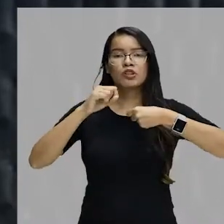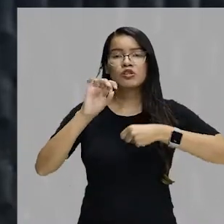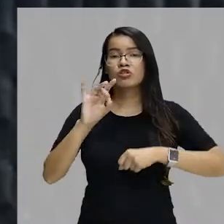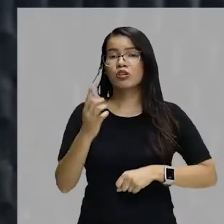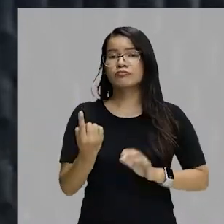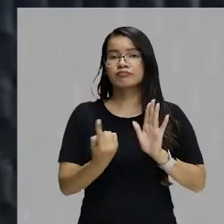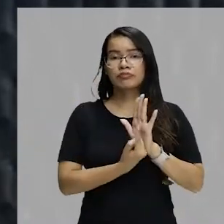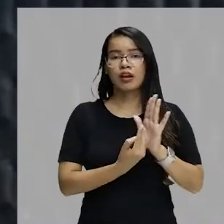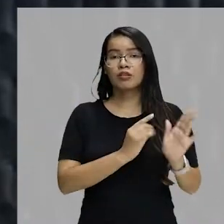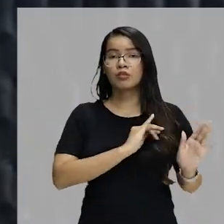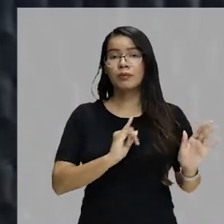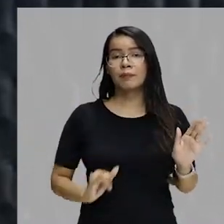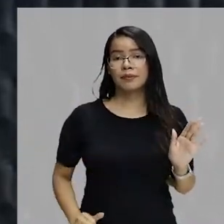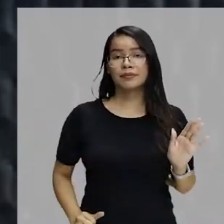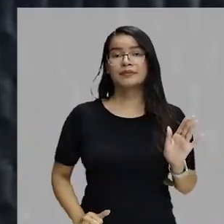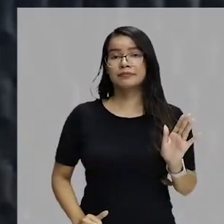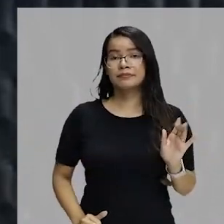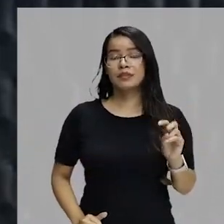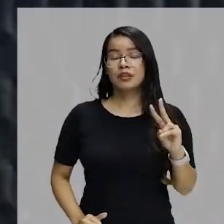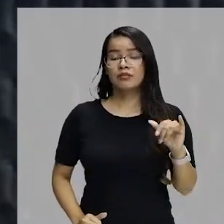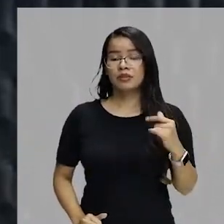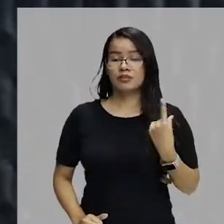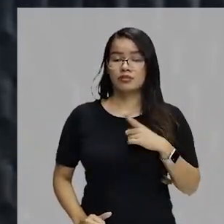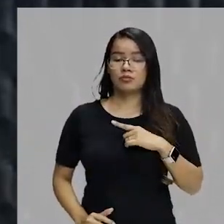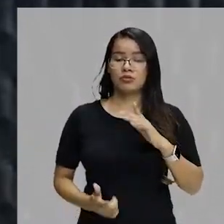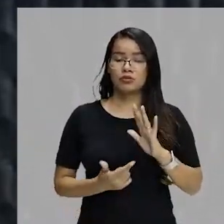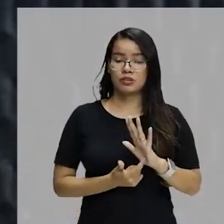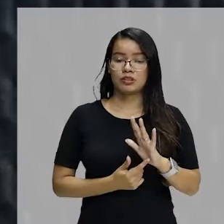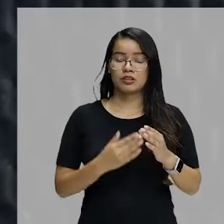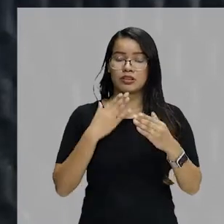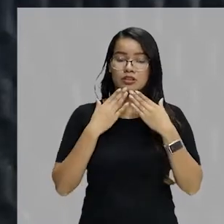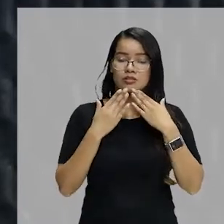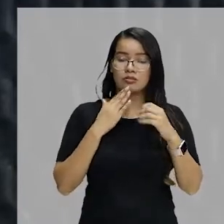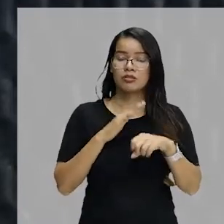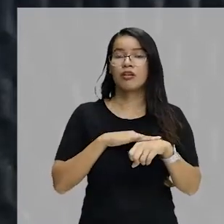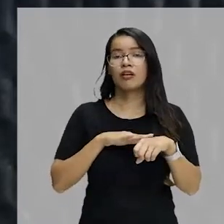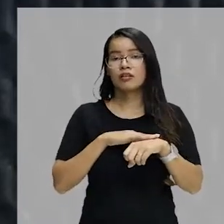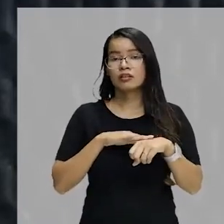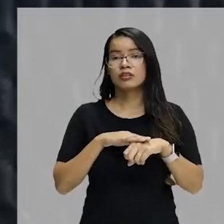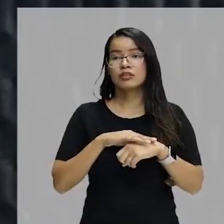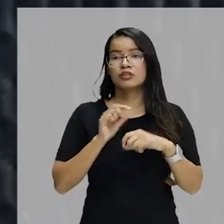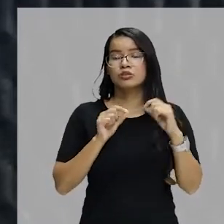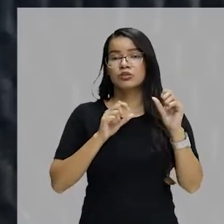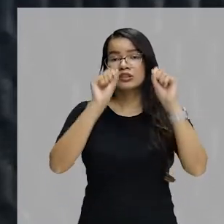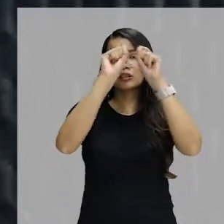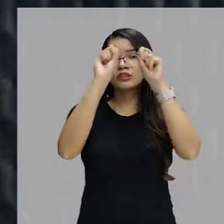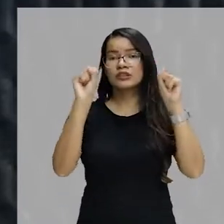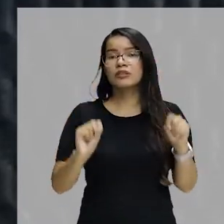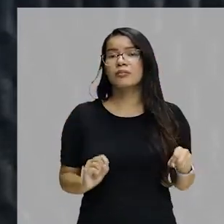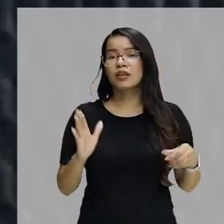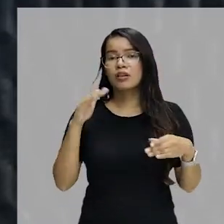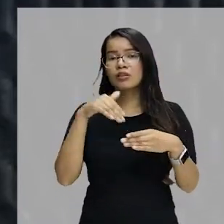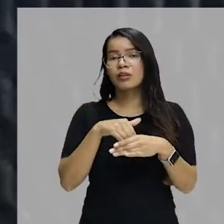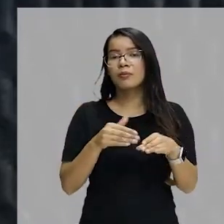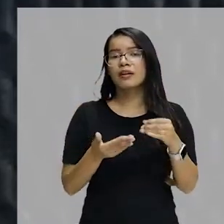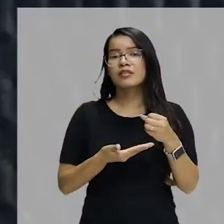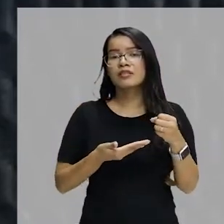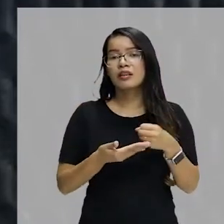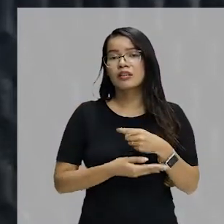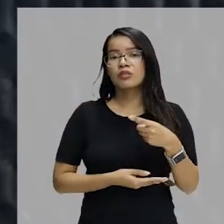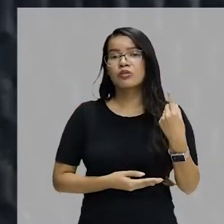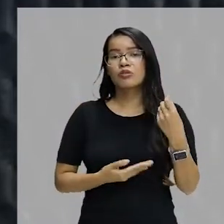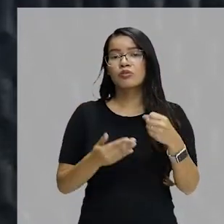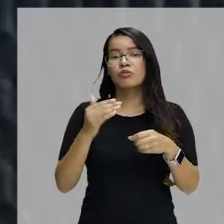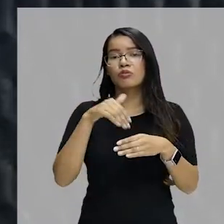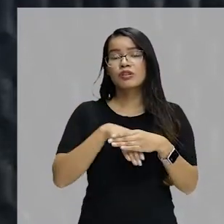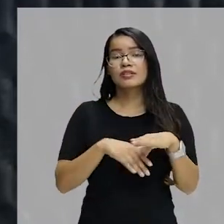Mandioca, que é um projeto que vai nos mostrar, que eles discutiam, um projeto de um sistema eleitoral baseado no voto